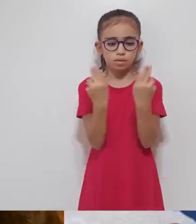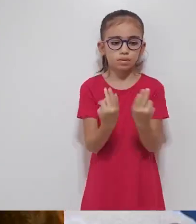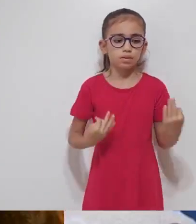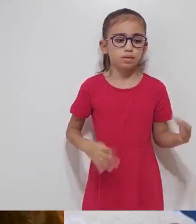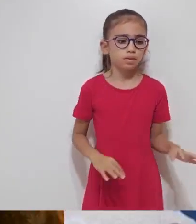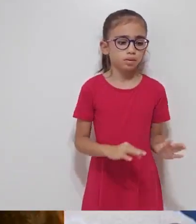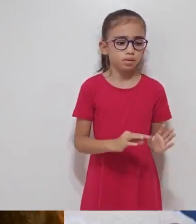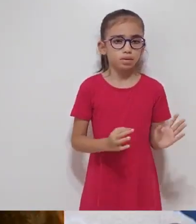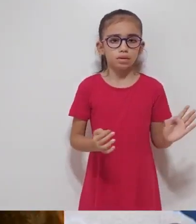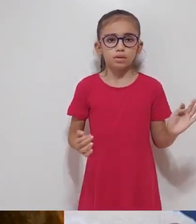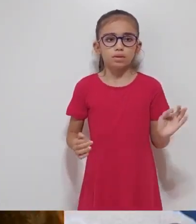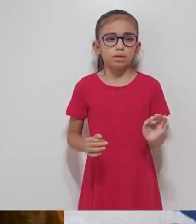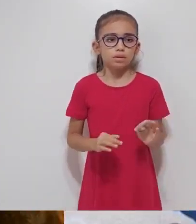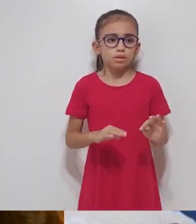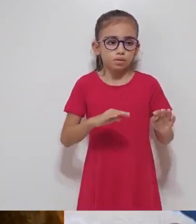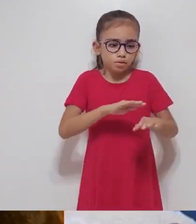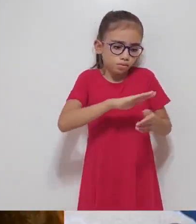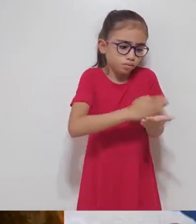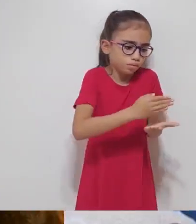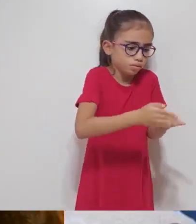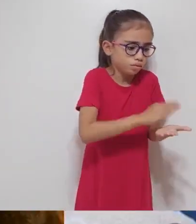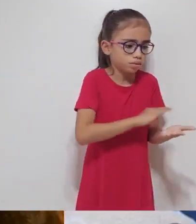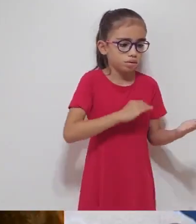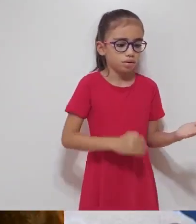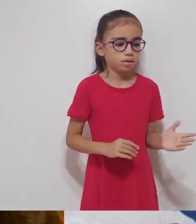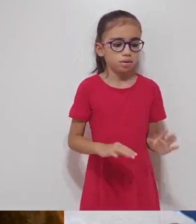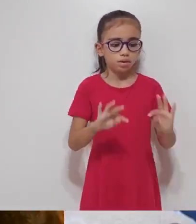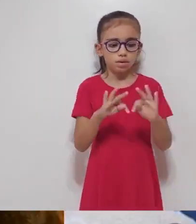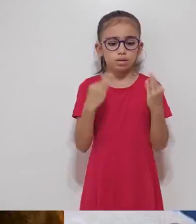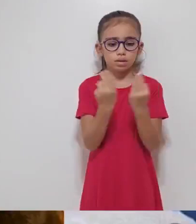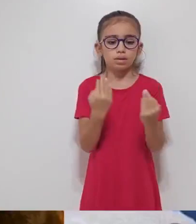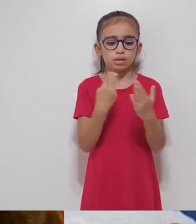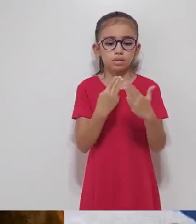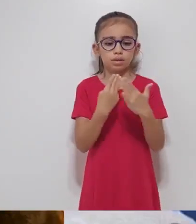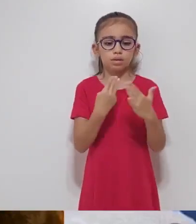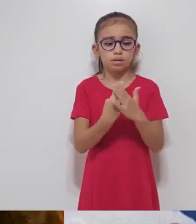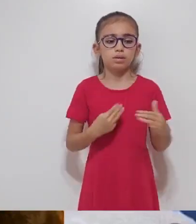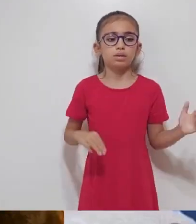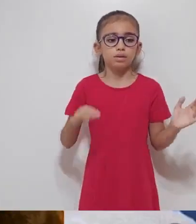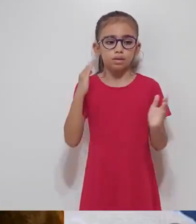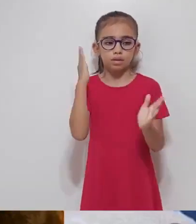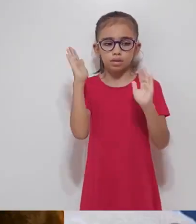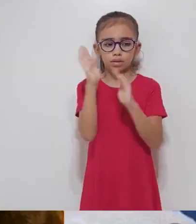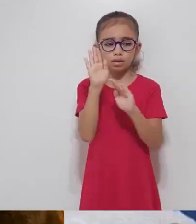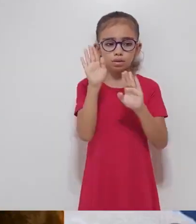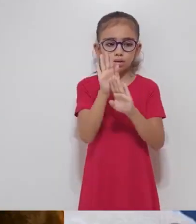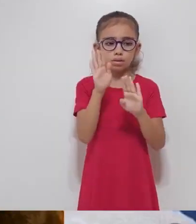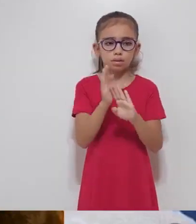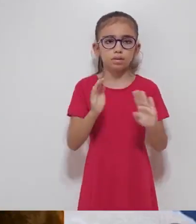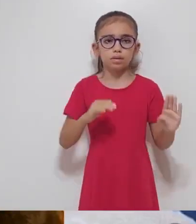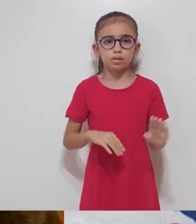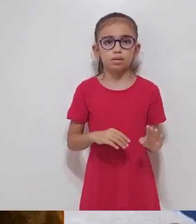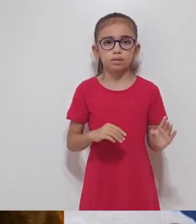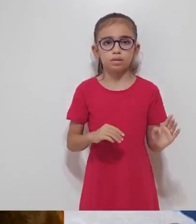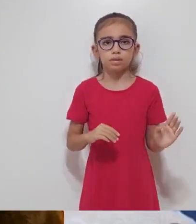Isso mesmo, a tribo de Judá e Benjamim foram para o reino do sul, chamado de Judá.